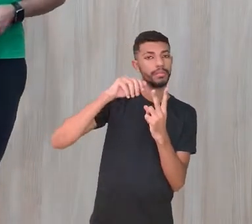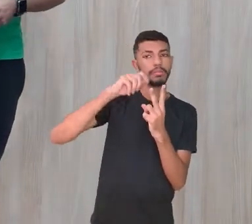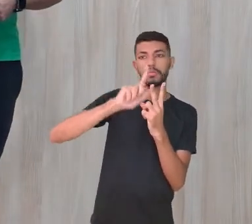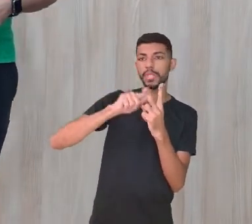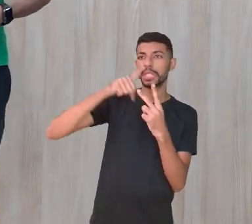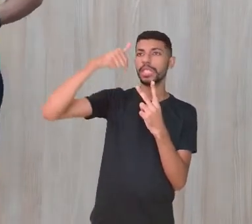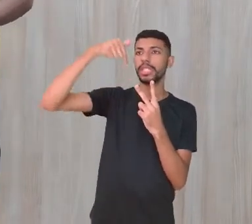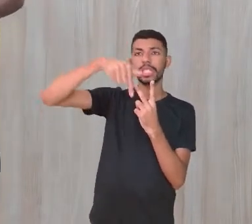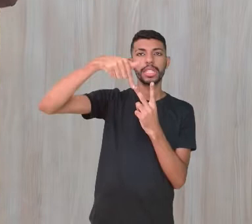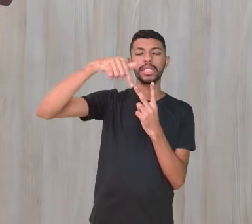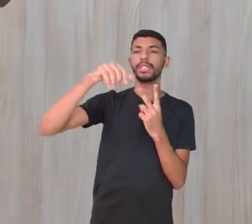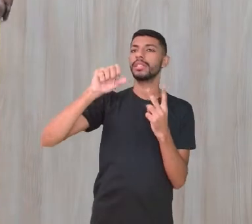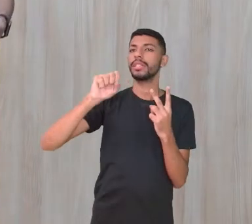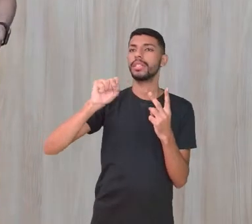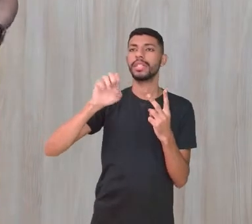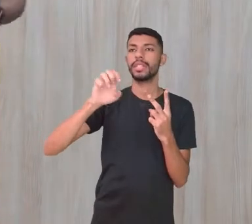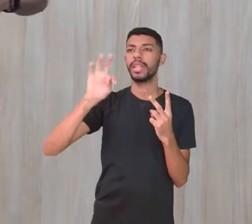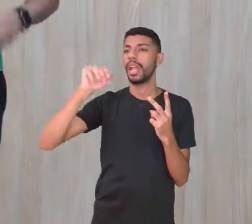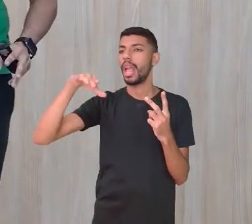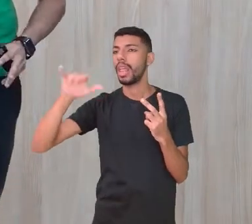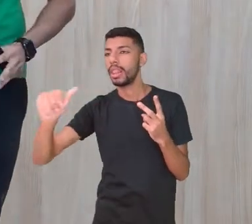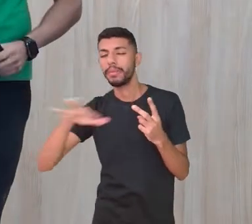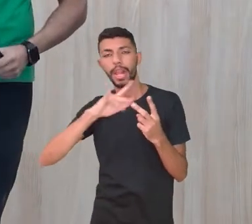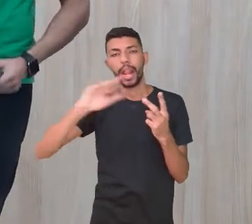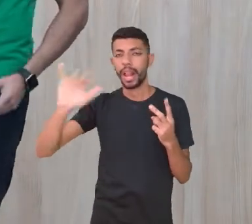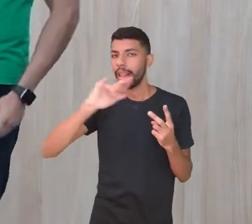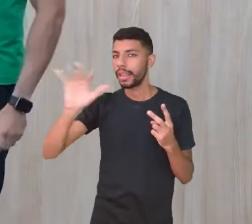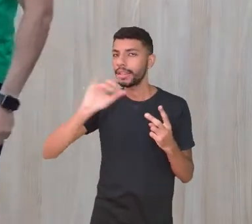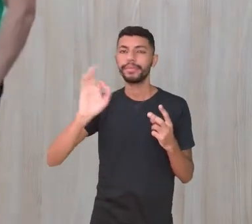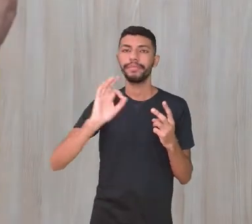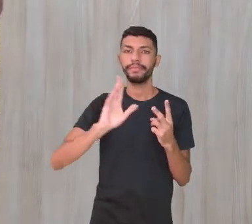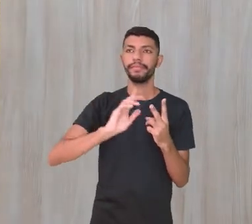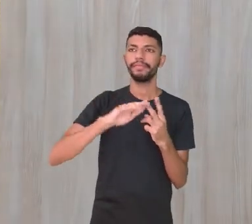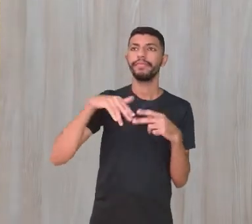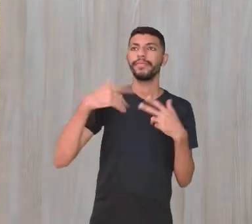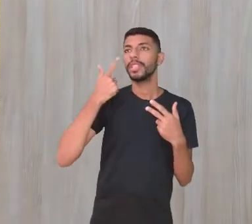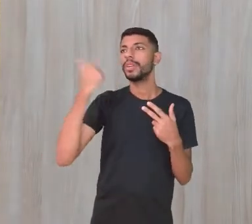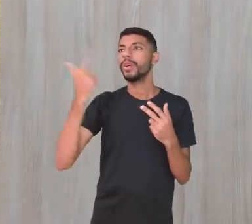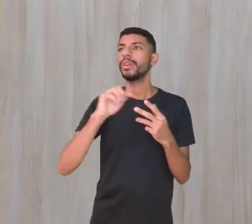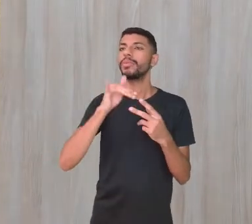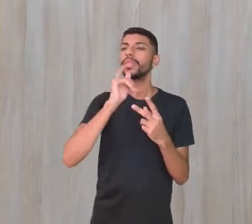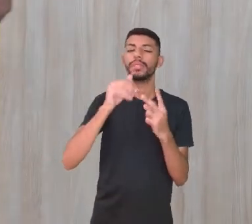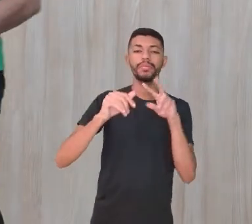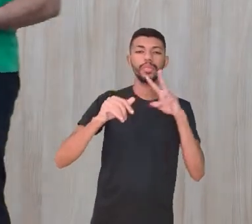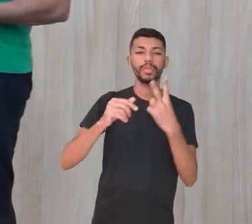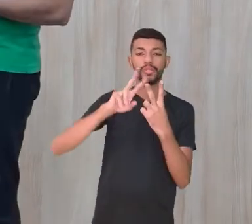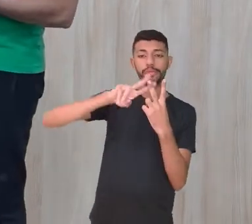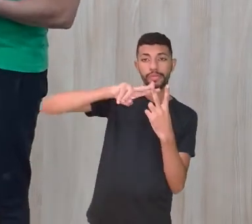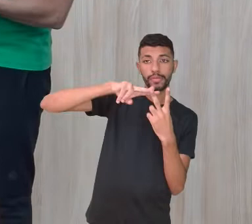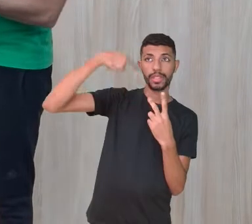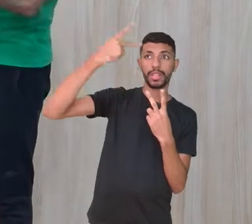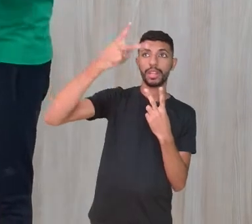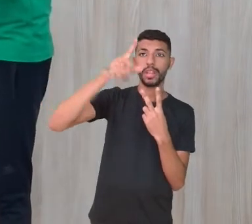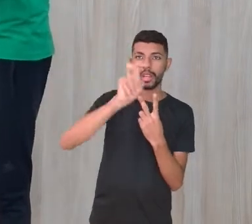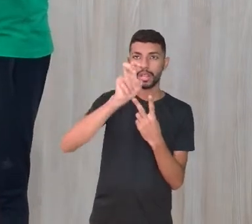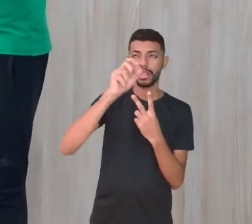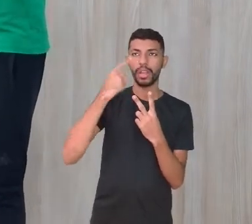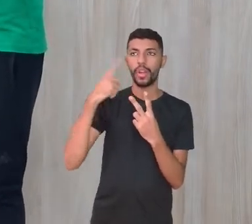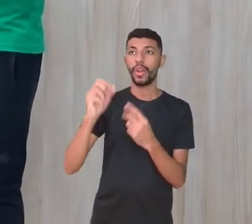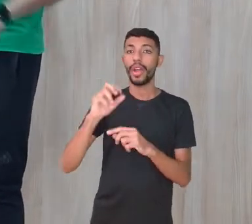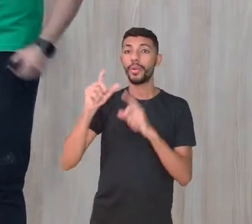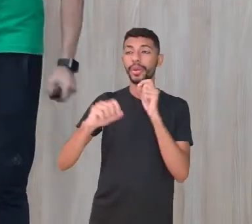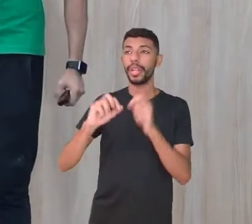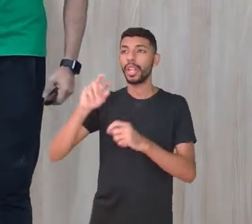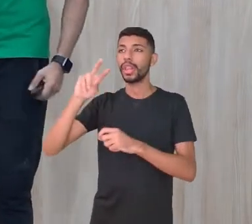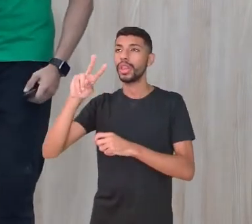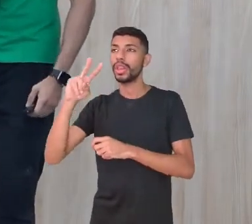2 elevado à sétima potência e assim por diante, certo? Então, 2 elevado à quinta aí, eu vou repetir o 2 5